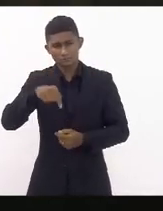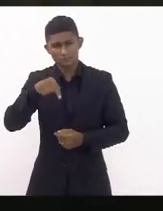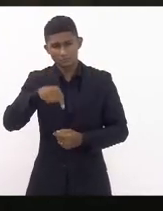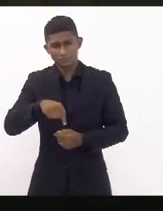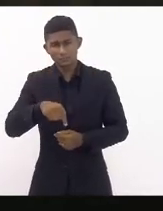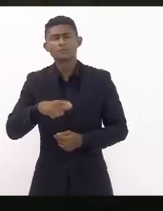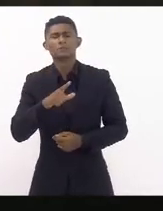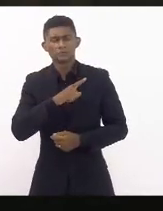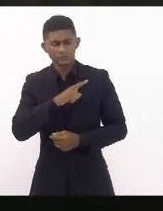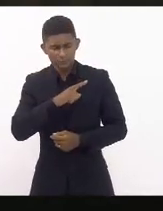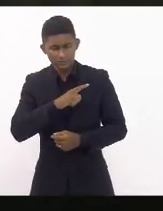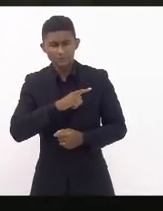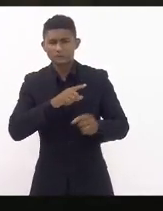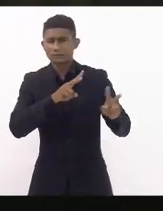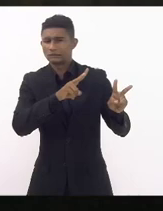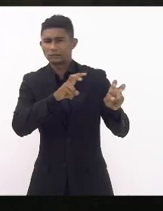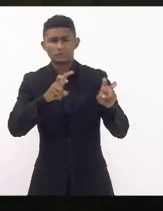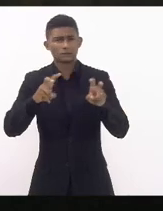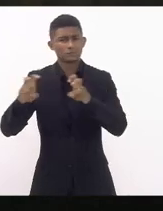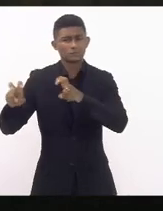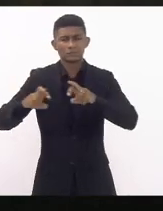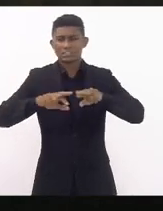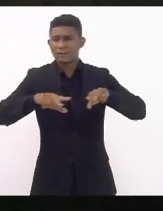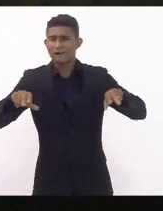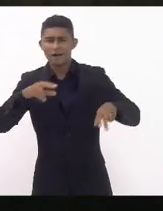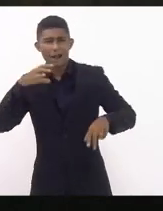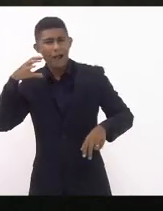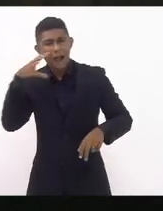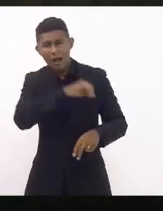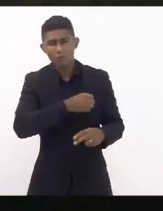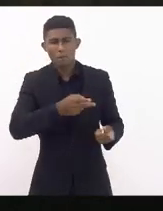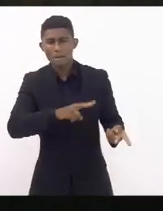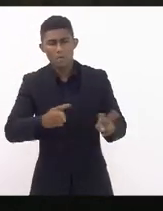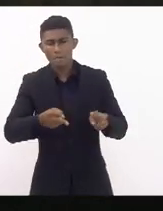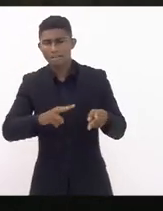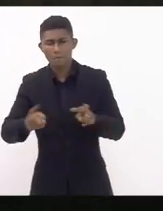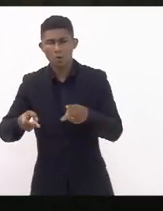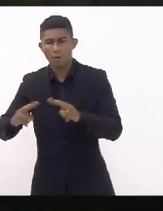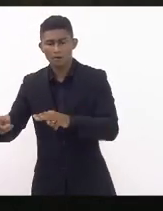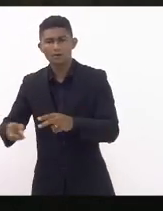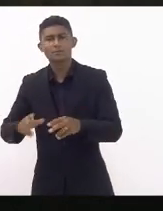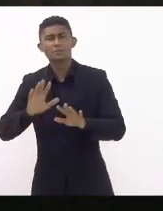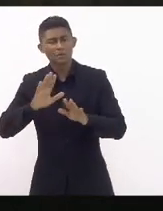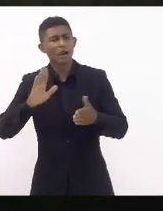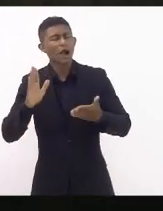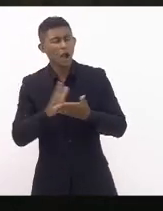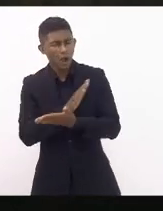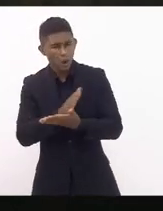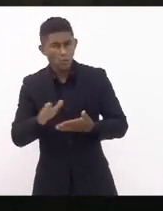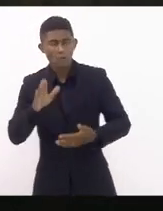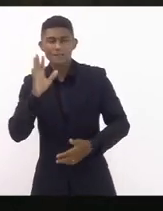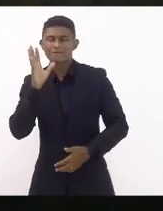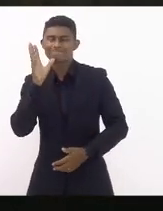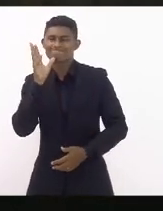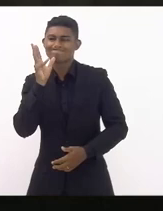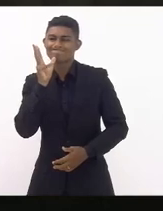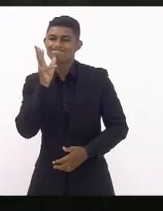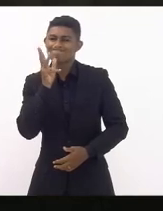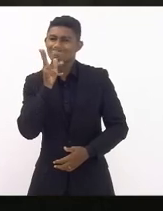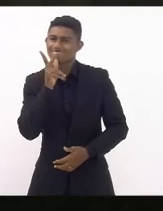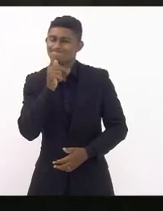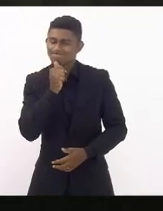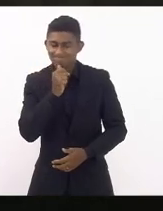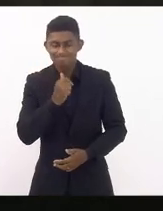é tramita muito rápido, enquanto outras tramitam, né, a